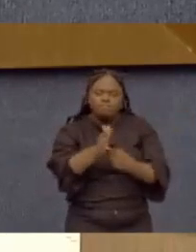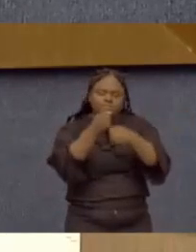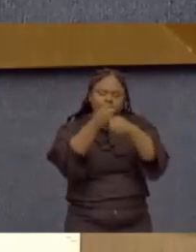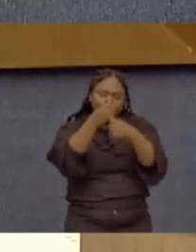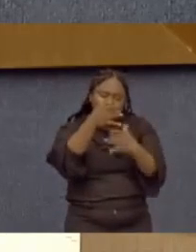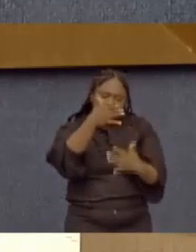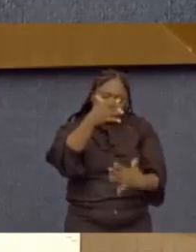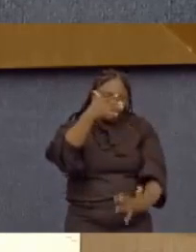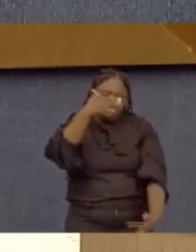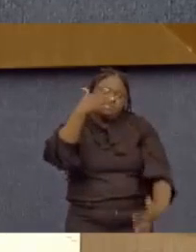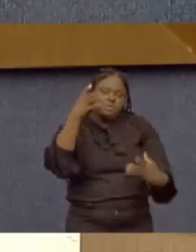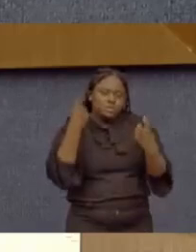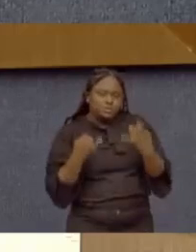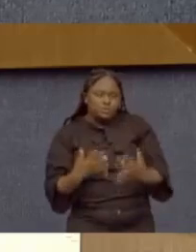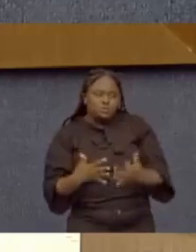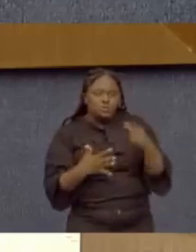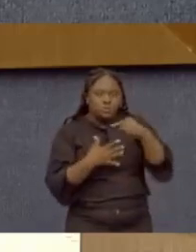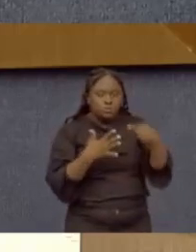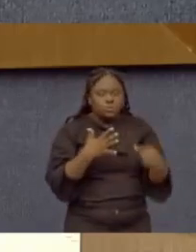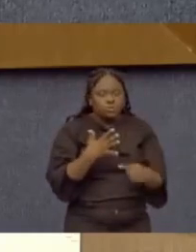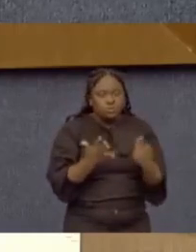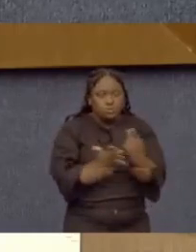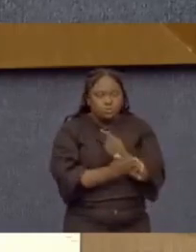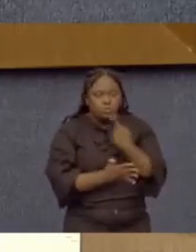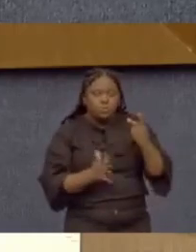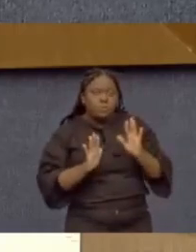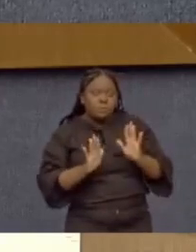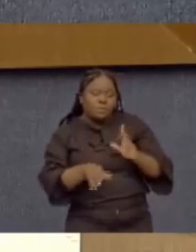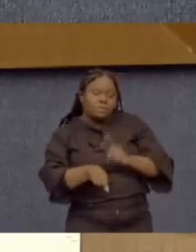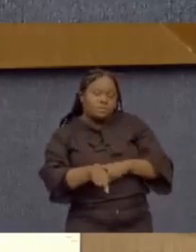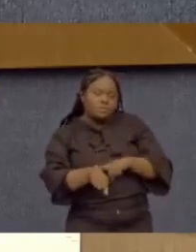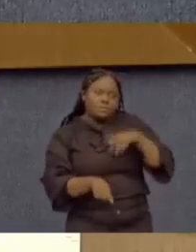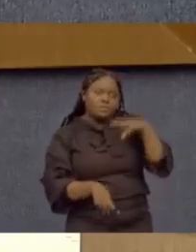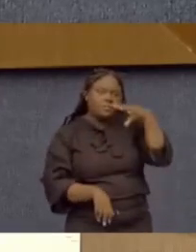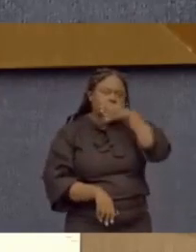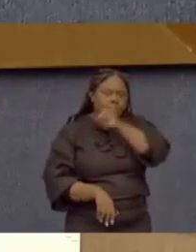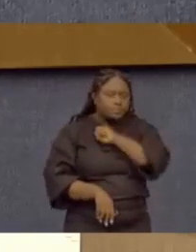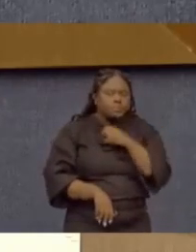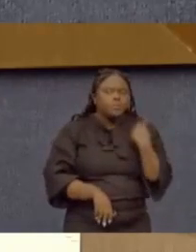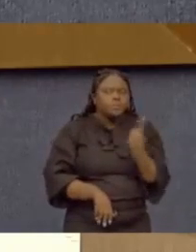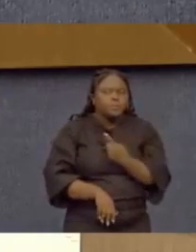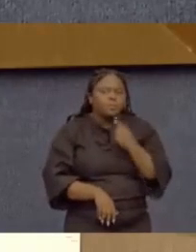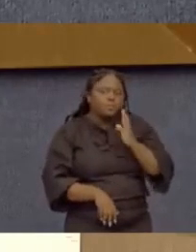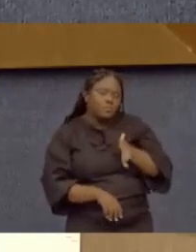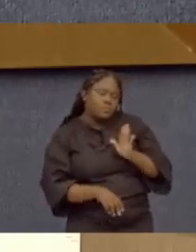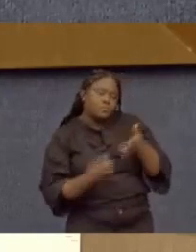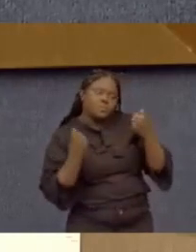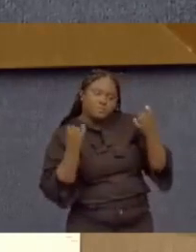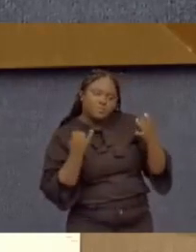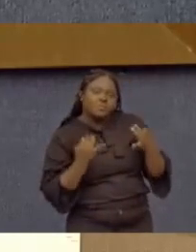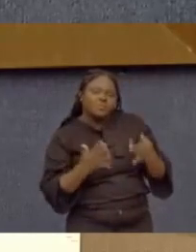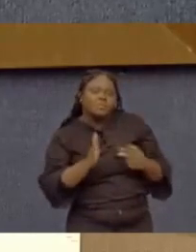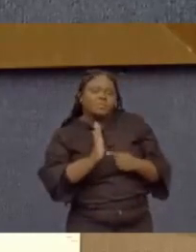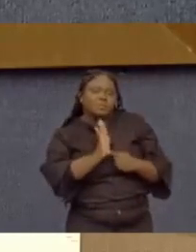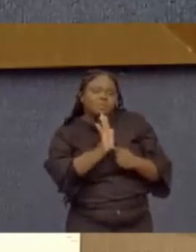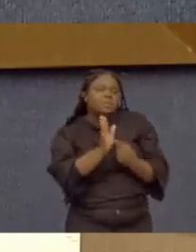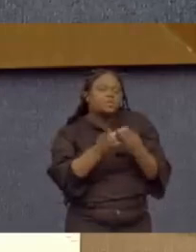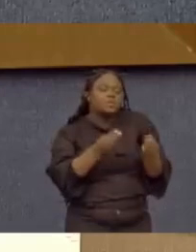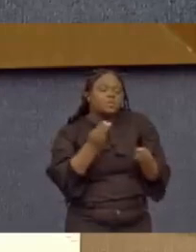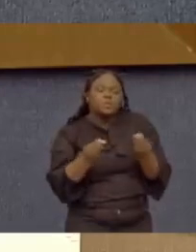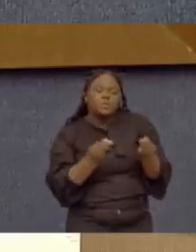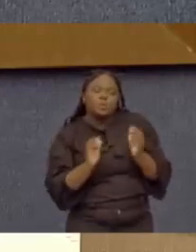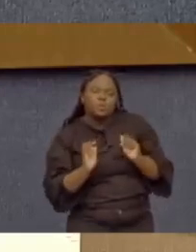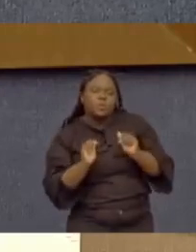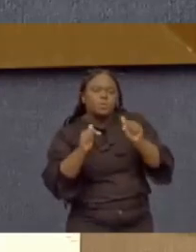tempo dizendo todo o bem que tem acontecido, mas o nosso tempo é breve e o que nós já dissemos já ilustra muito bem como a